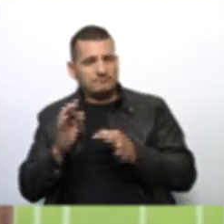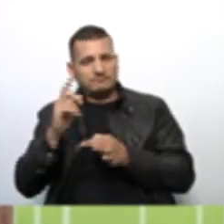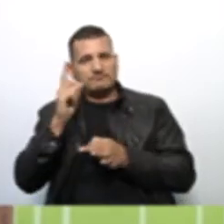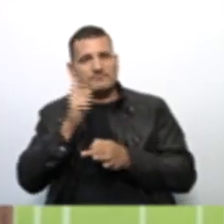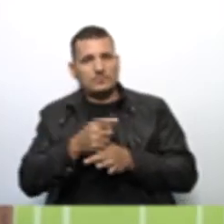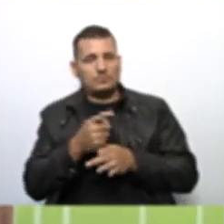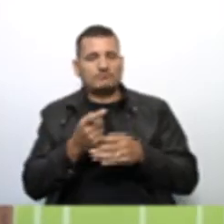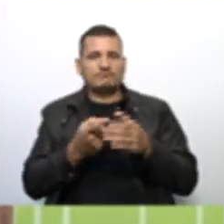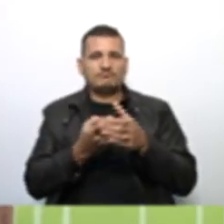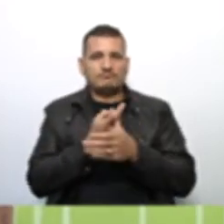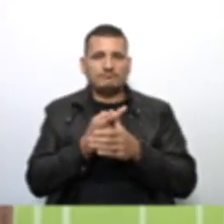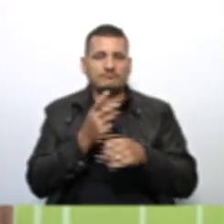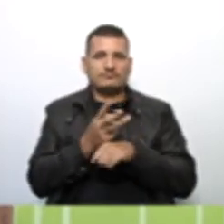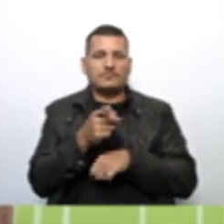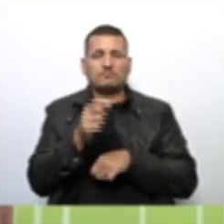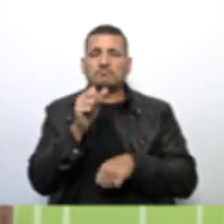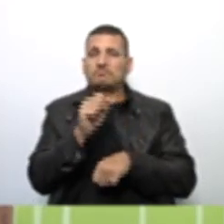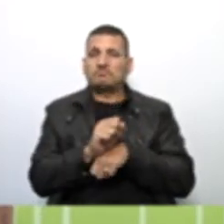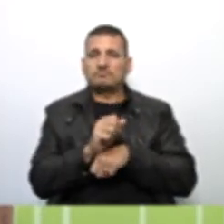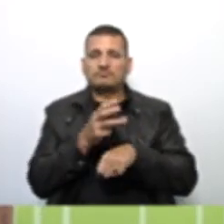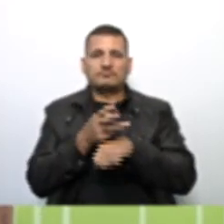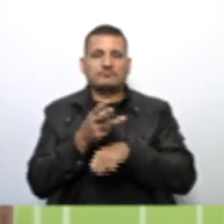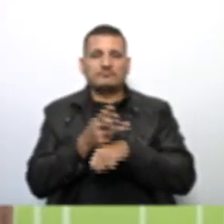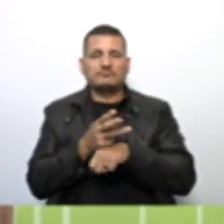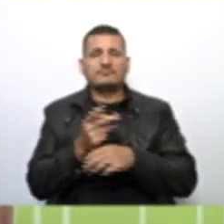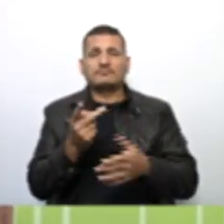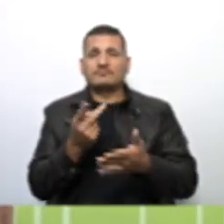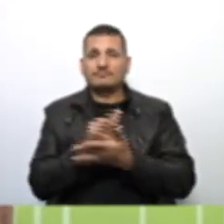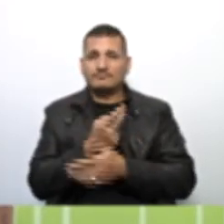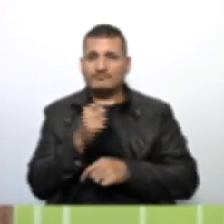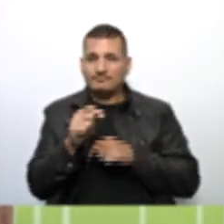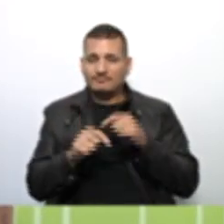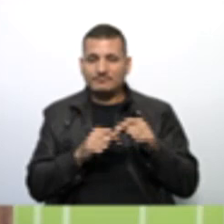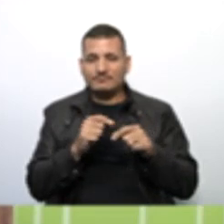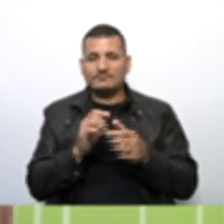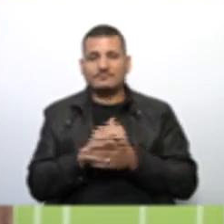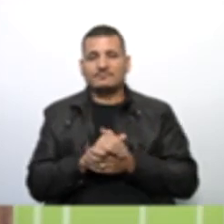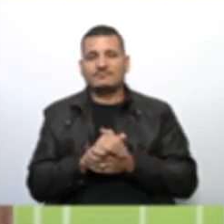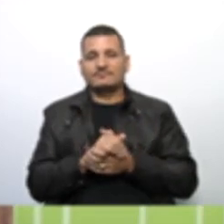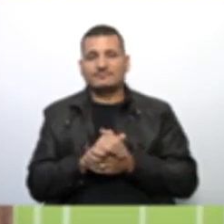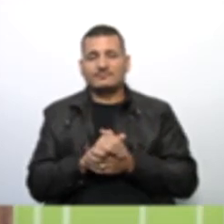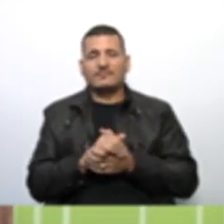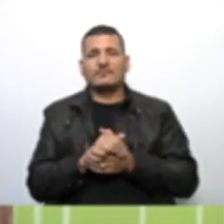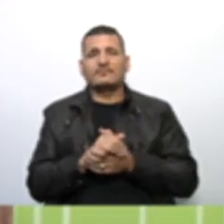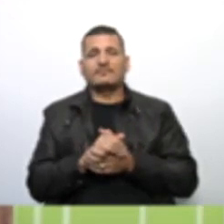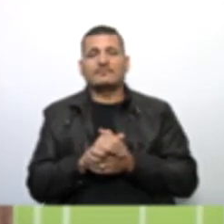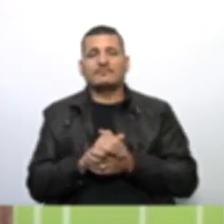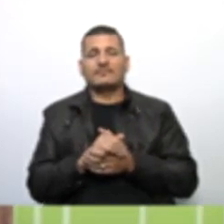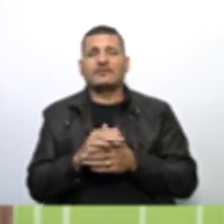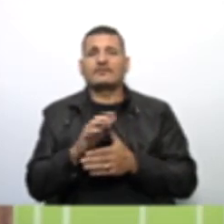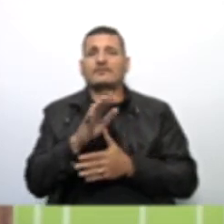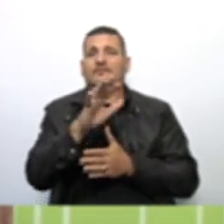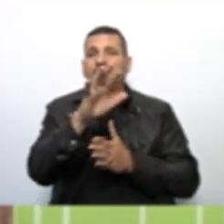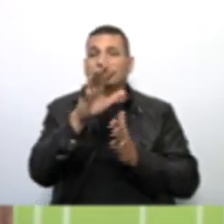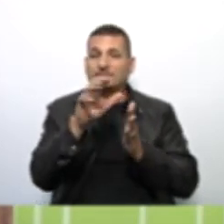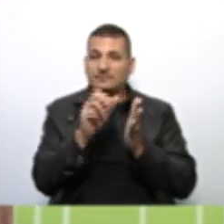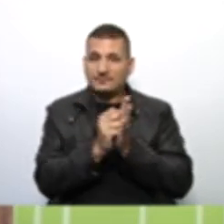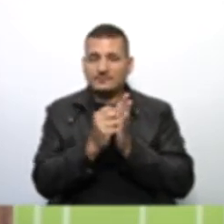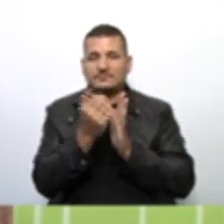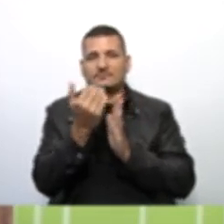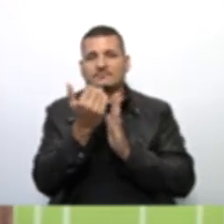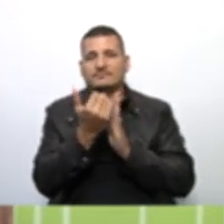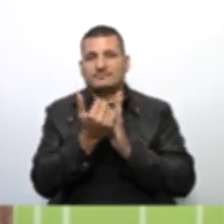suspenso, então parou de funcionar. E o que aconteceu? Muitos foram lá em aplicações, instalaram um programinho lá,